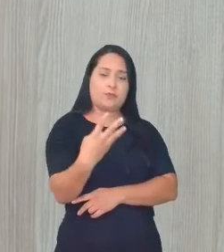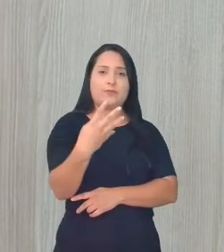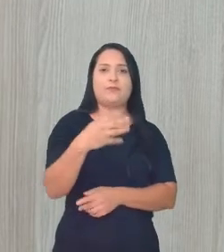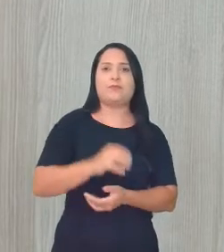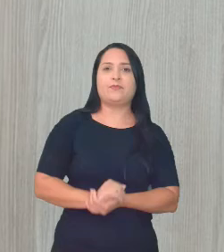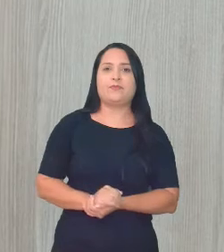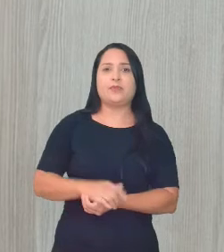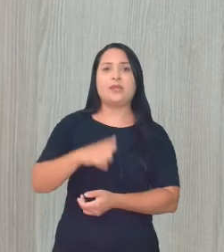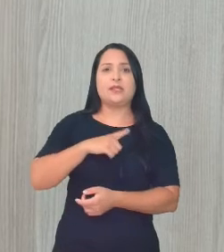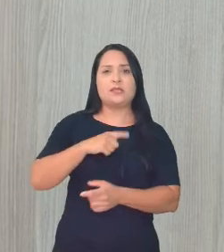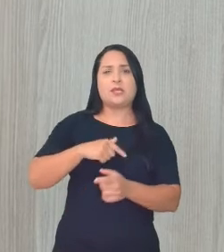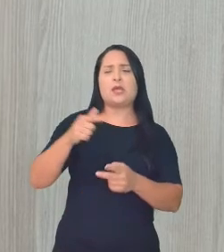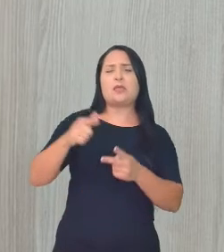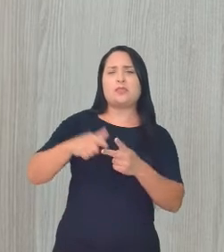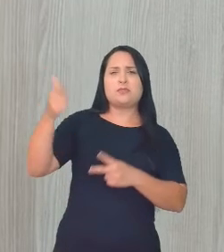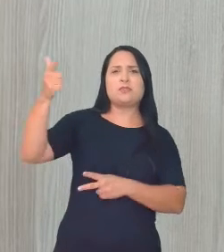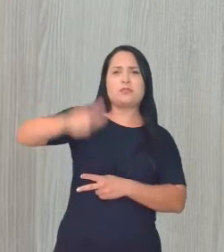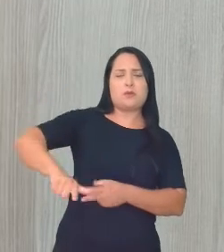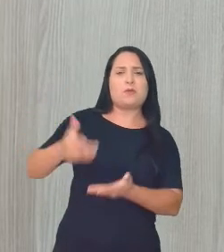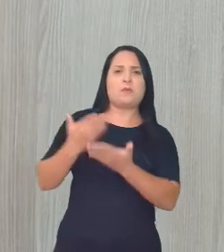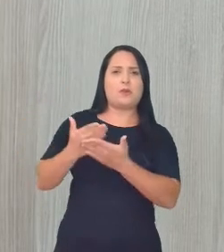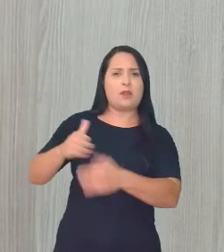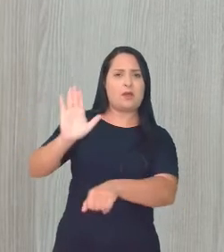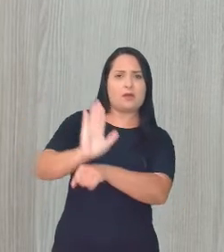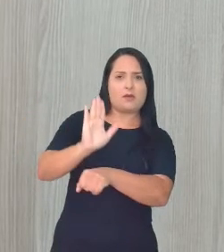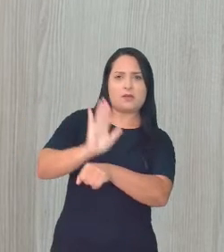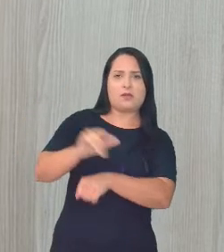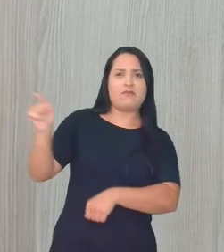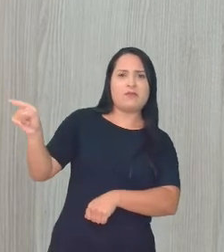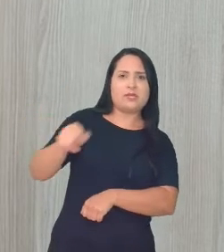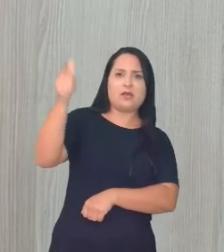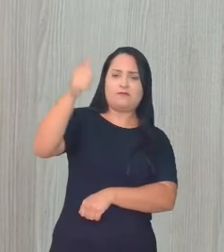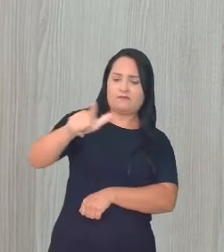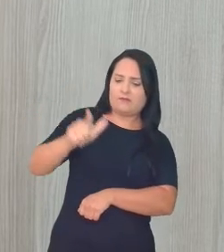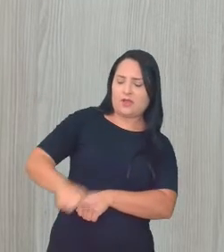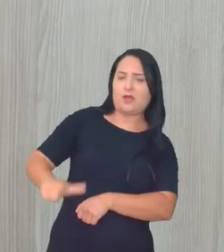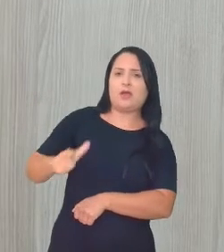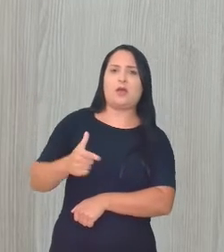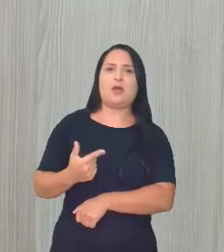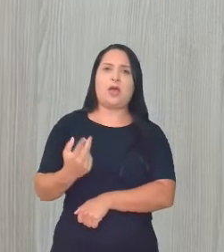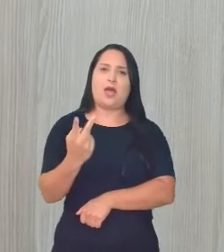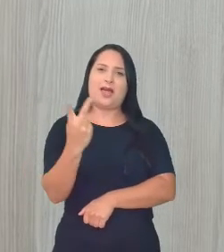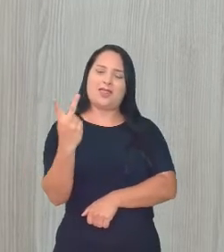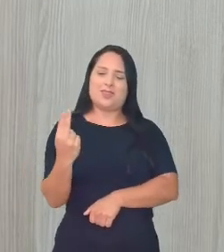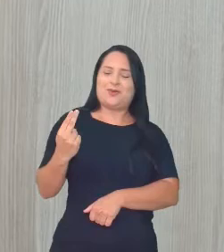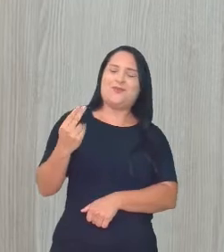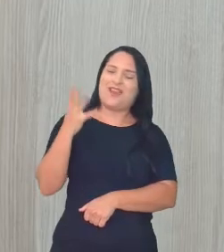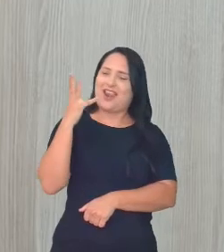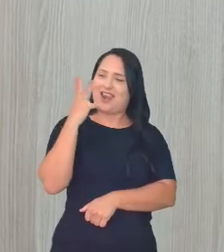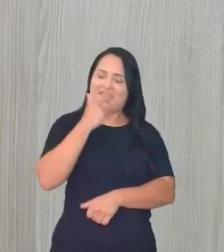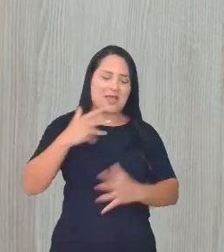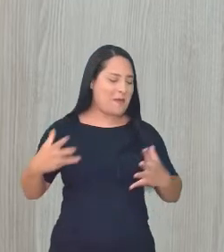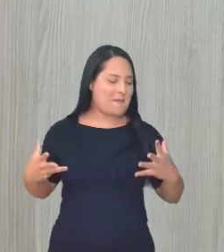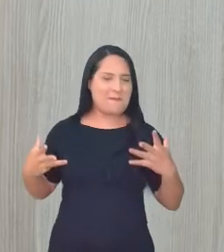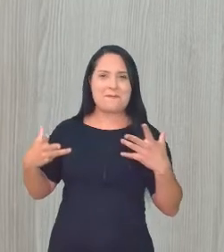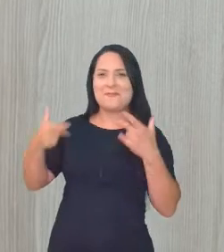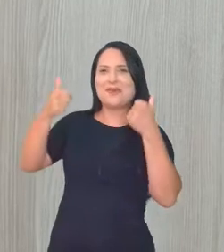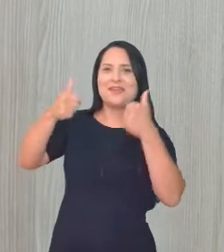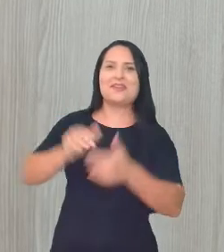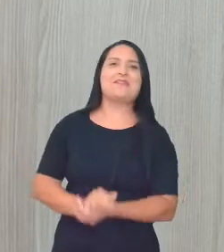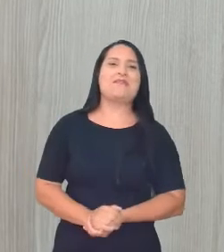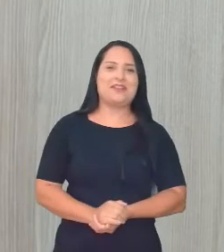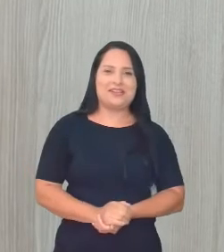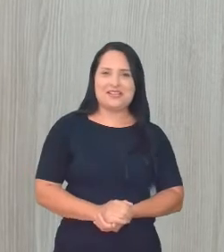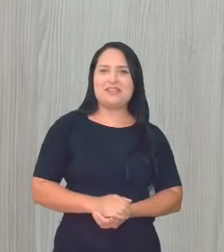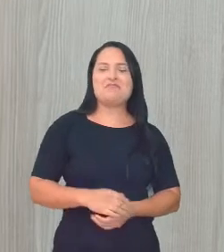22.4, tem a reprise à tarde para você rever de novo essa dupla linda, maravilhosa.